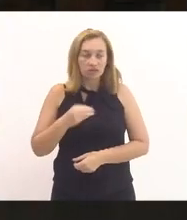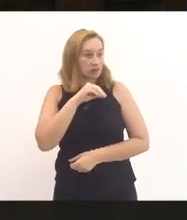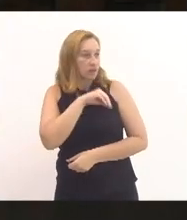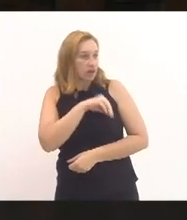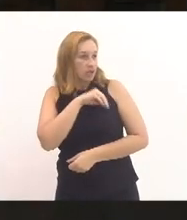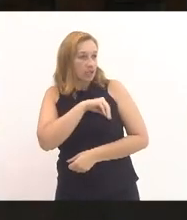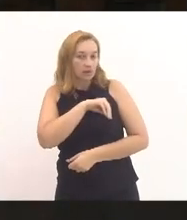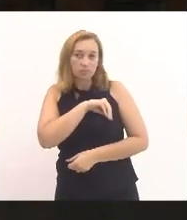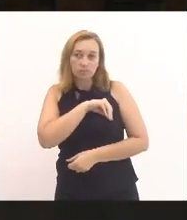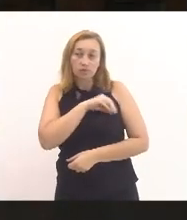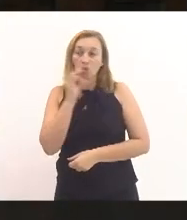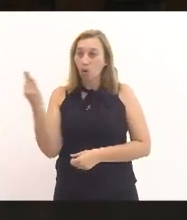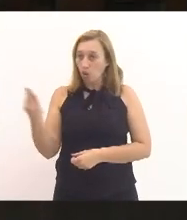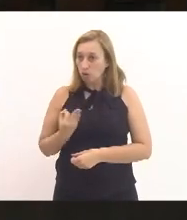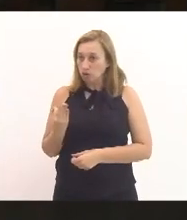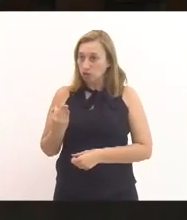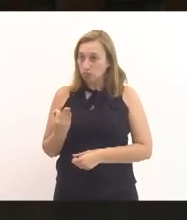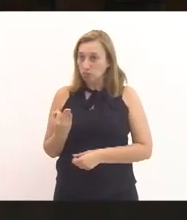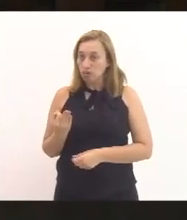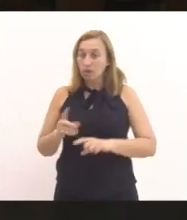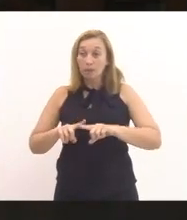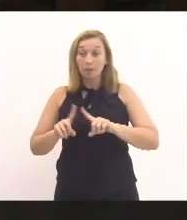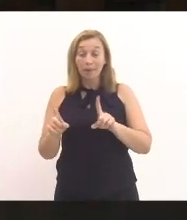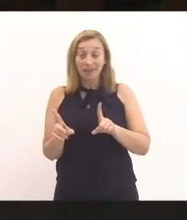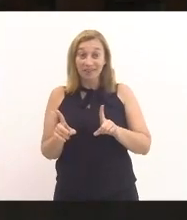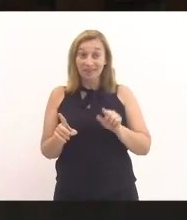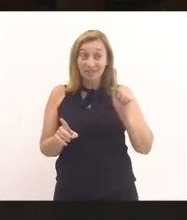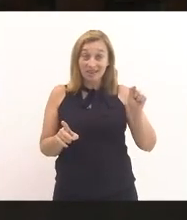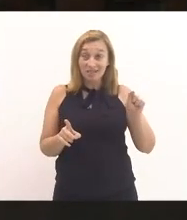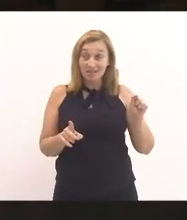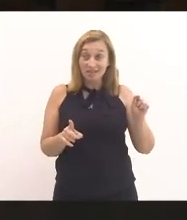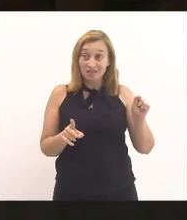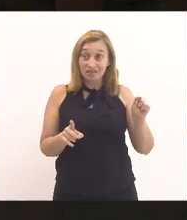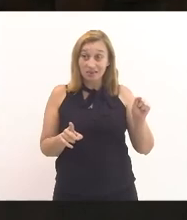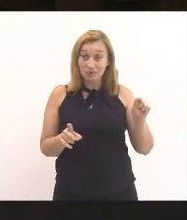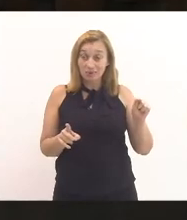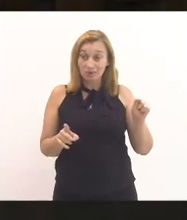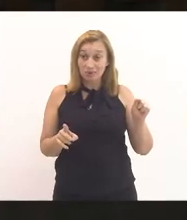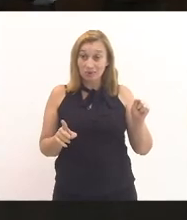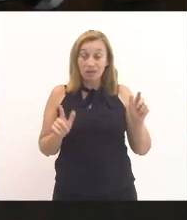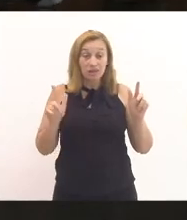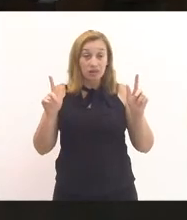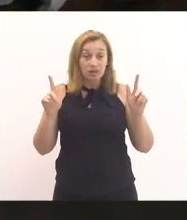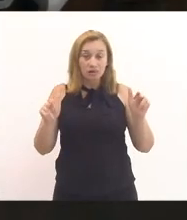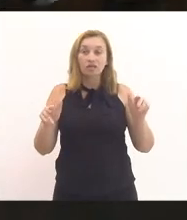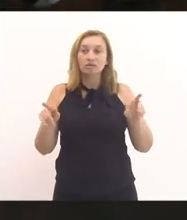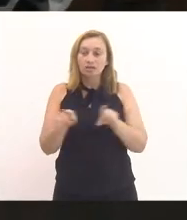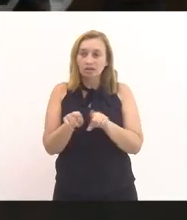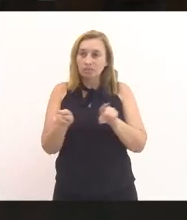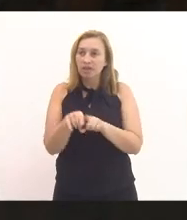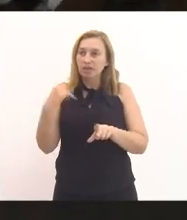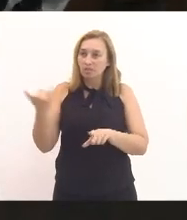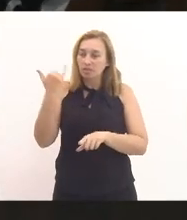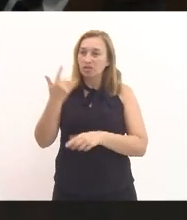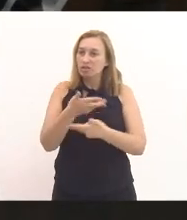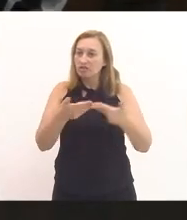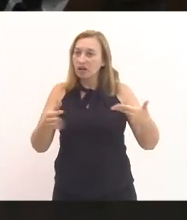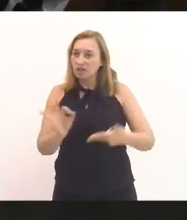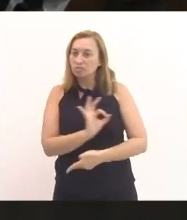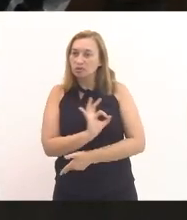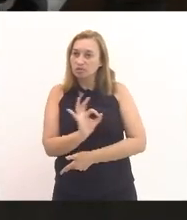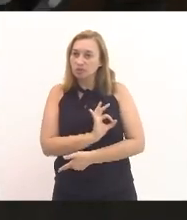salarial ótimo mas essa essa parte é igualmente importante e muitos